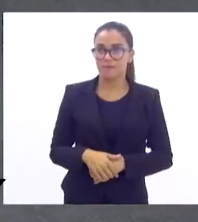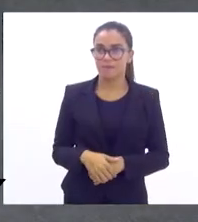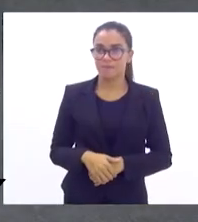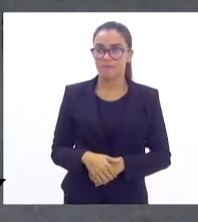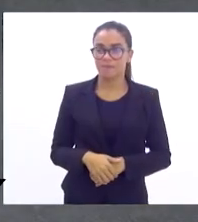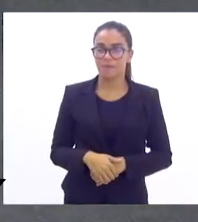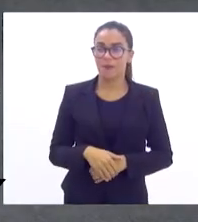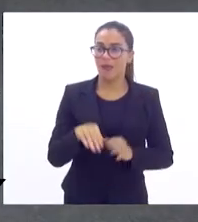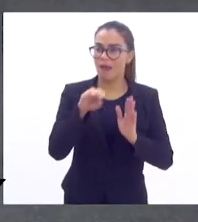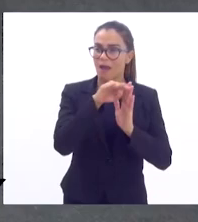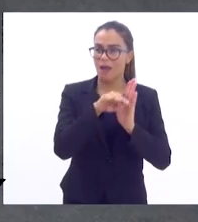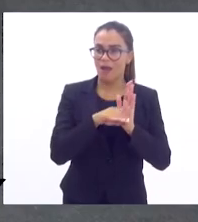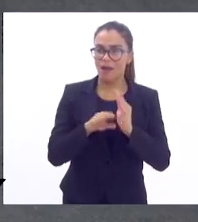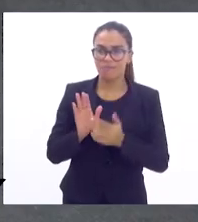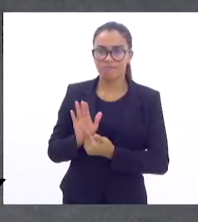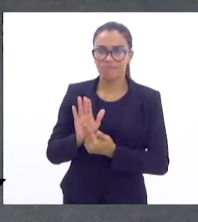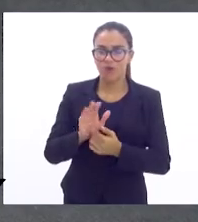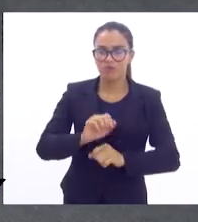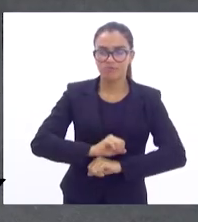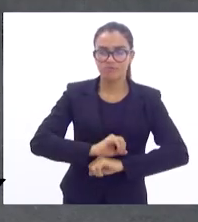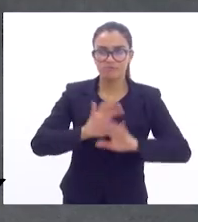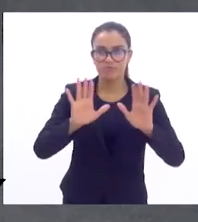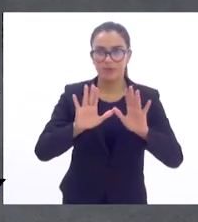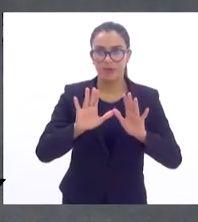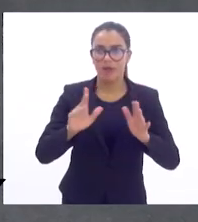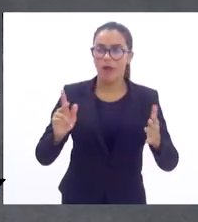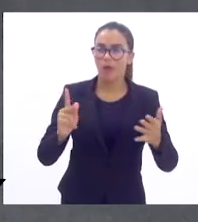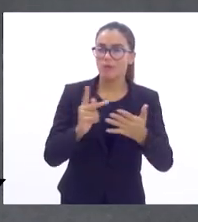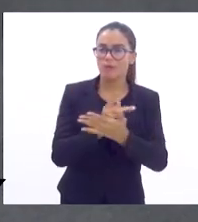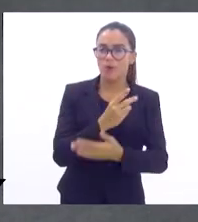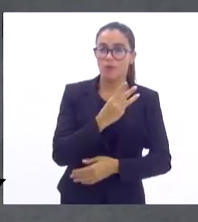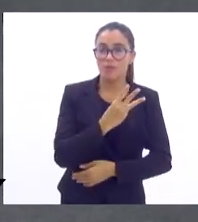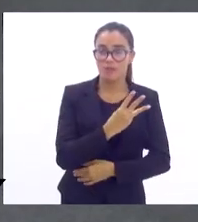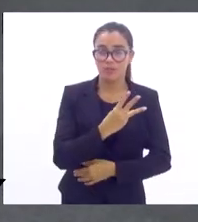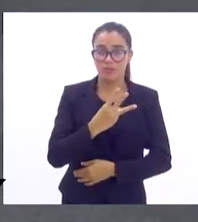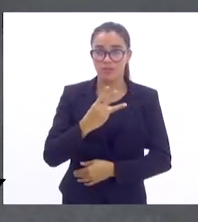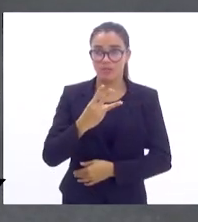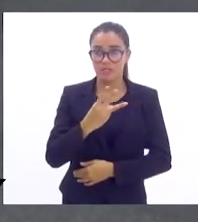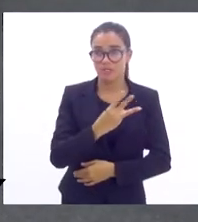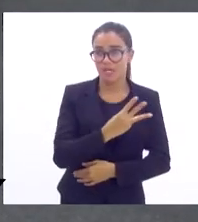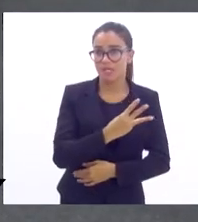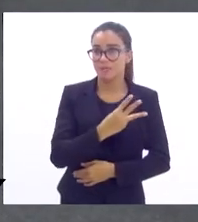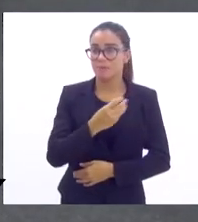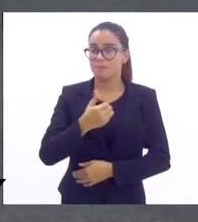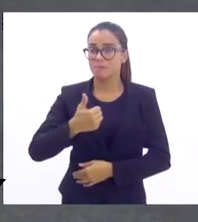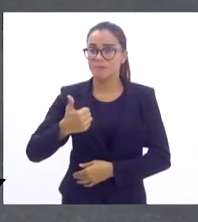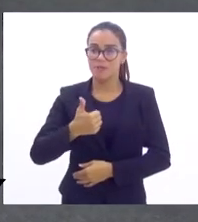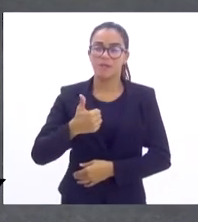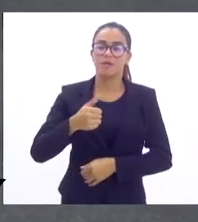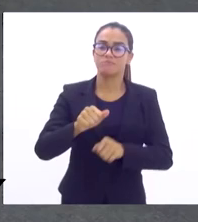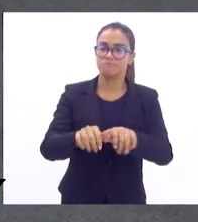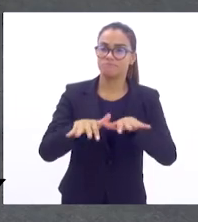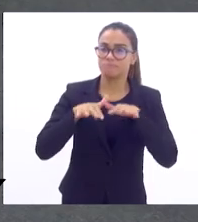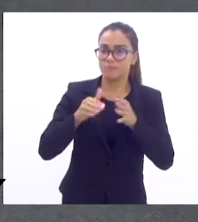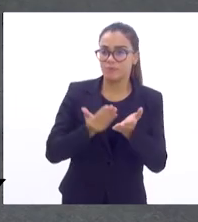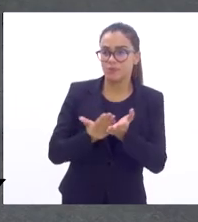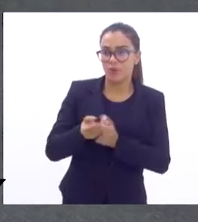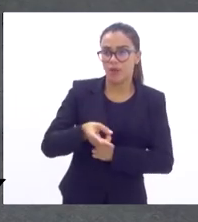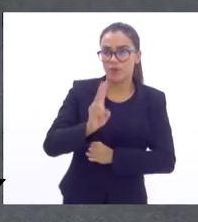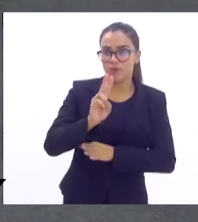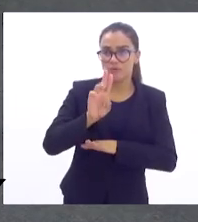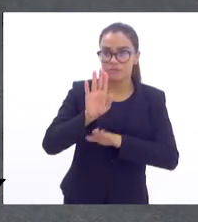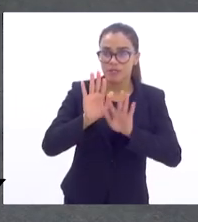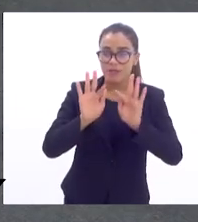a ata reflete com exatidão ocorrido na trigésima primeira sessão ordinária que é iniciada às 14 horas